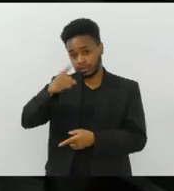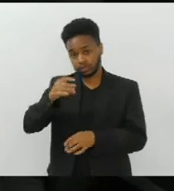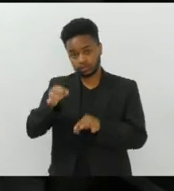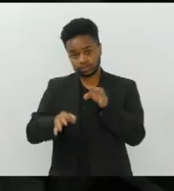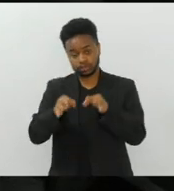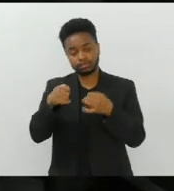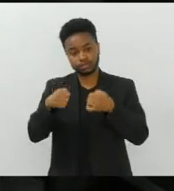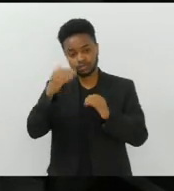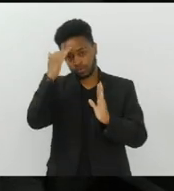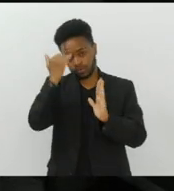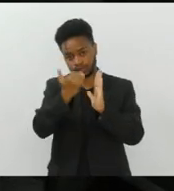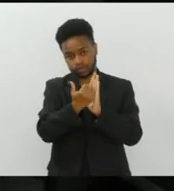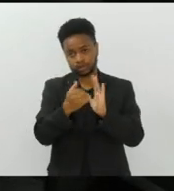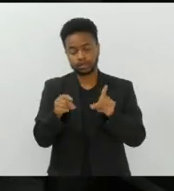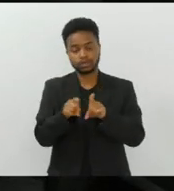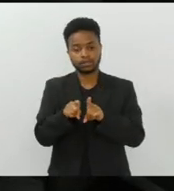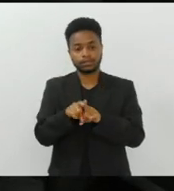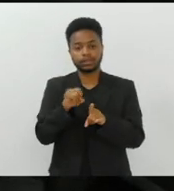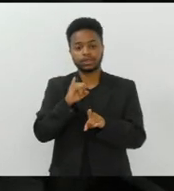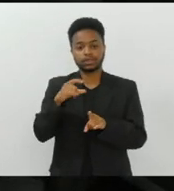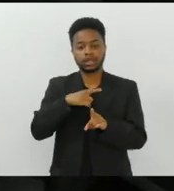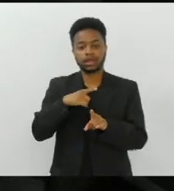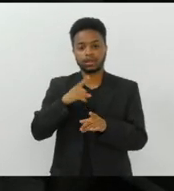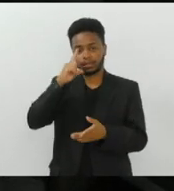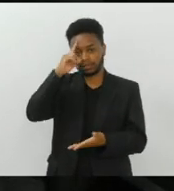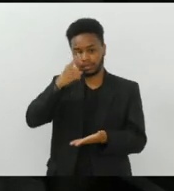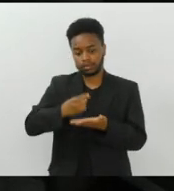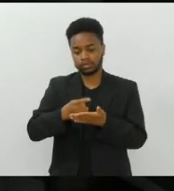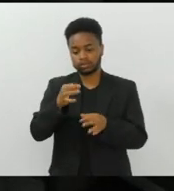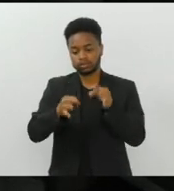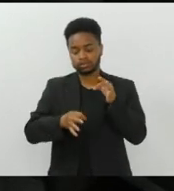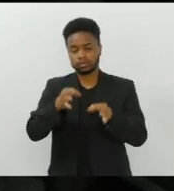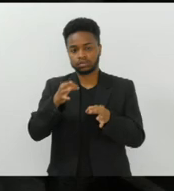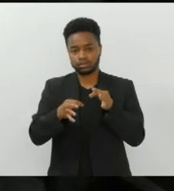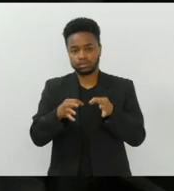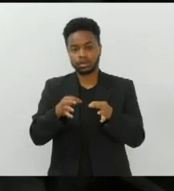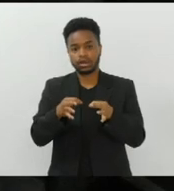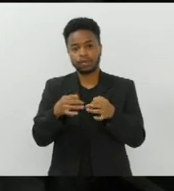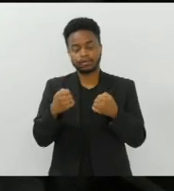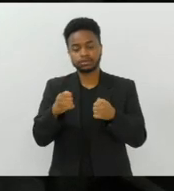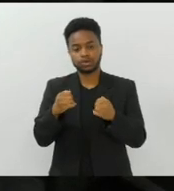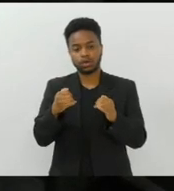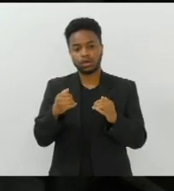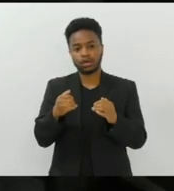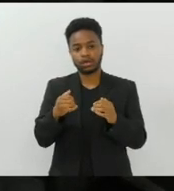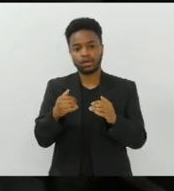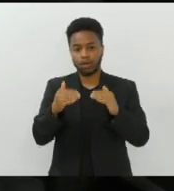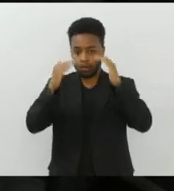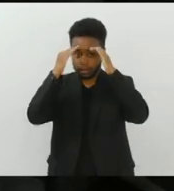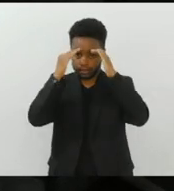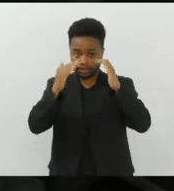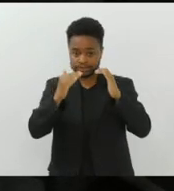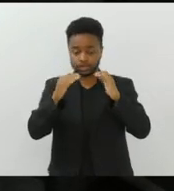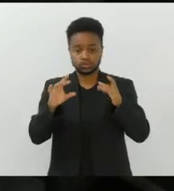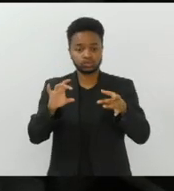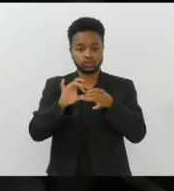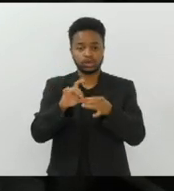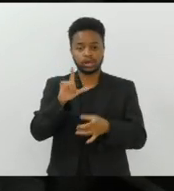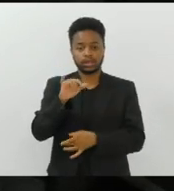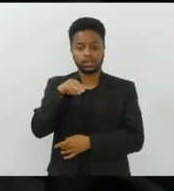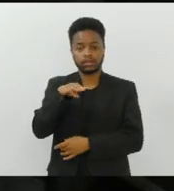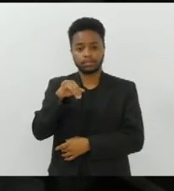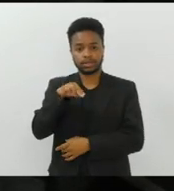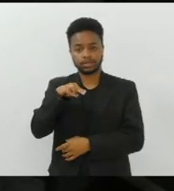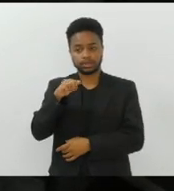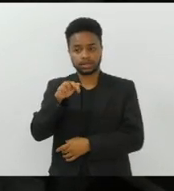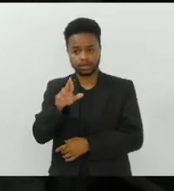cumpridas. E se são ordens judiciais para cumprimento liminar, têm de ser cumpridas liminarmente. Não pode haver esse gap,